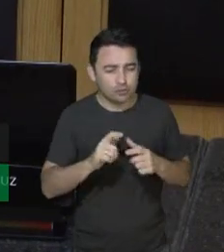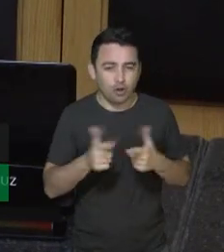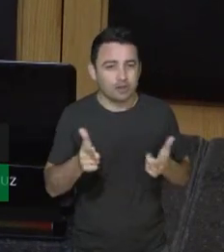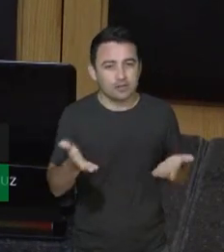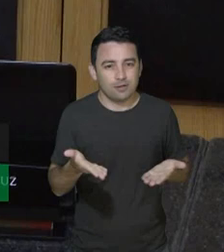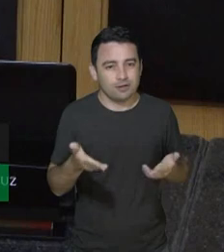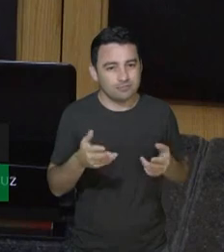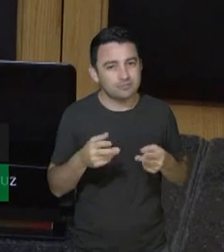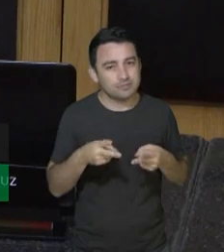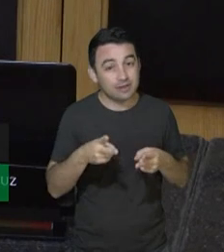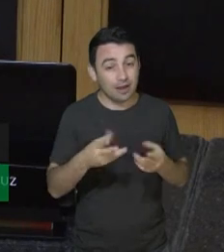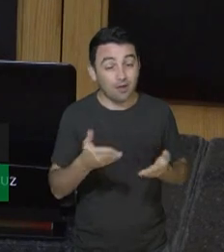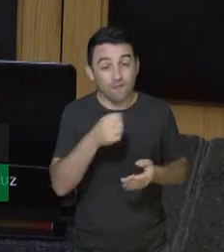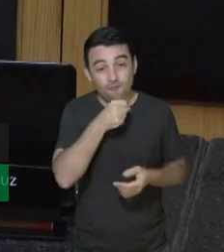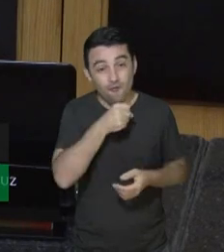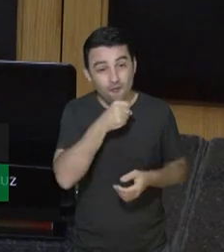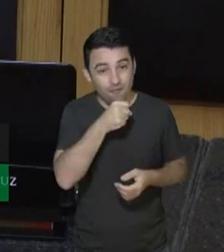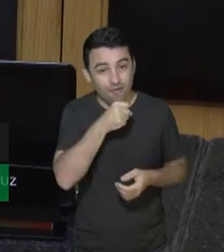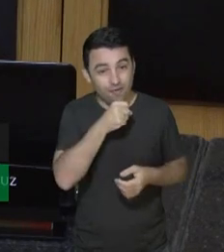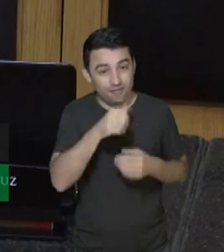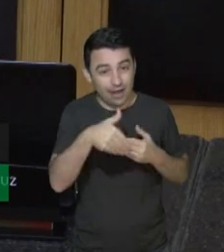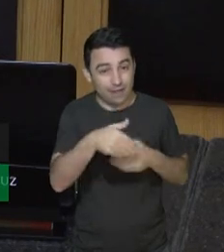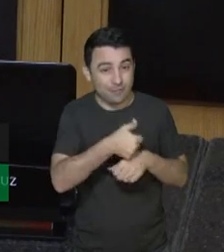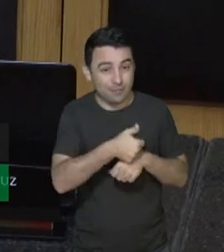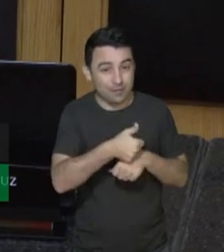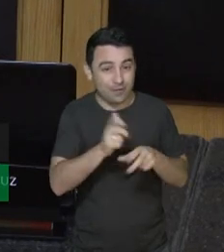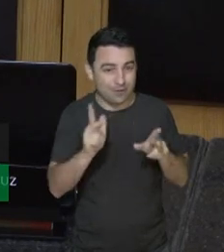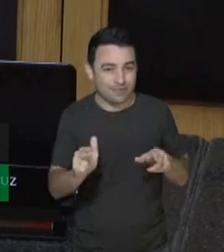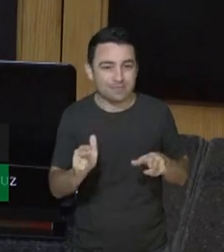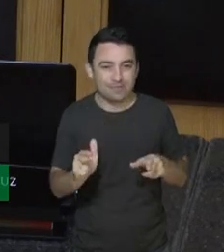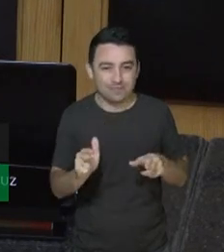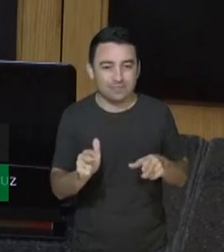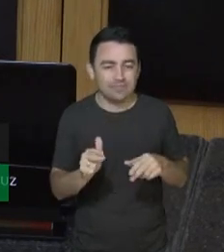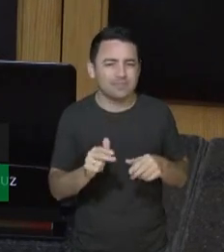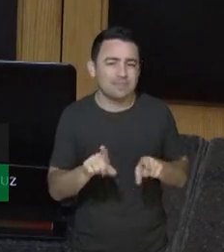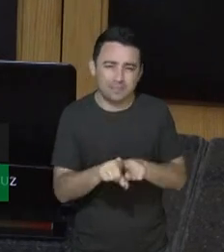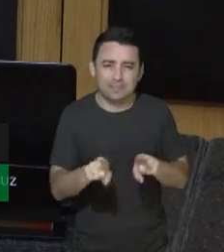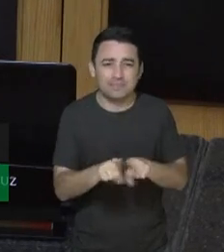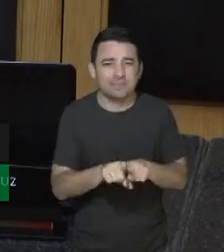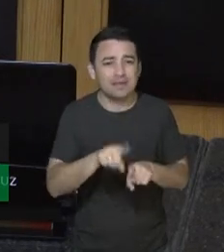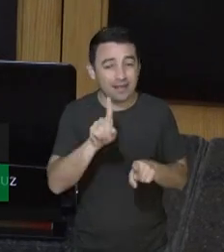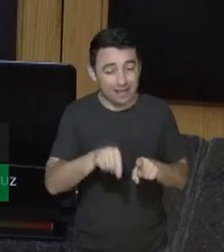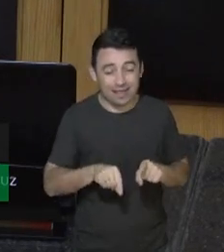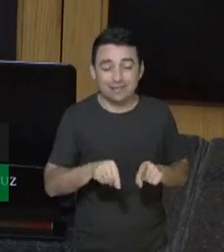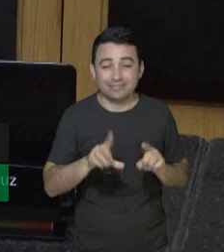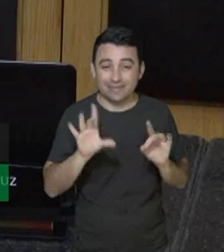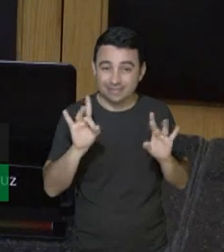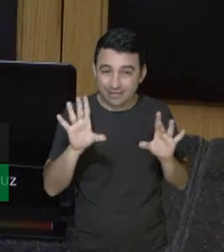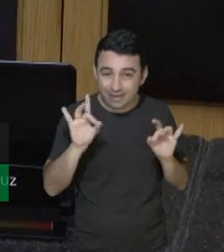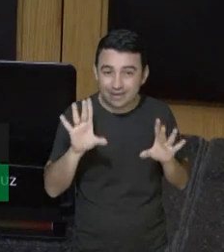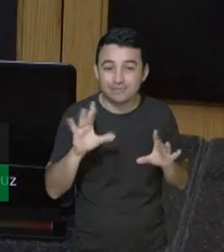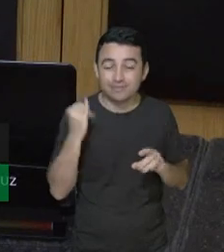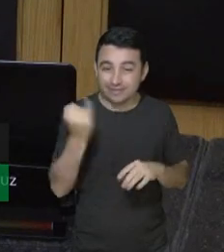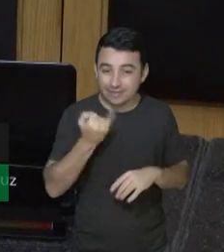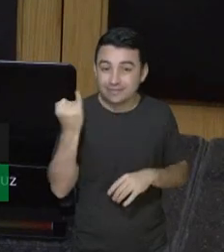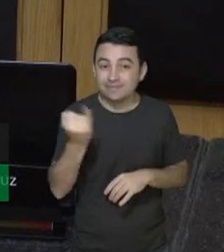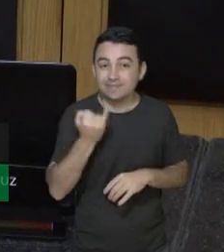mundo, agora como avô, na profissão de avô, que também é uma baita de uma profissão. Né?